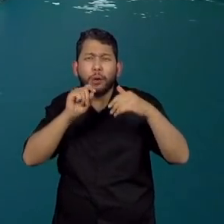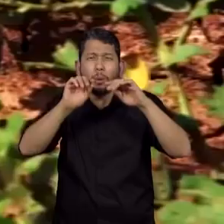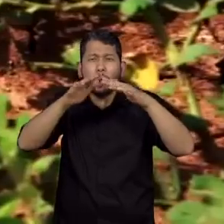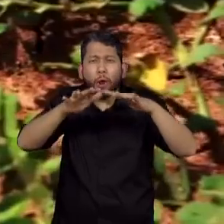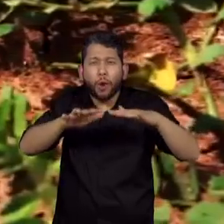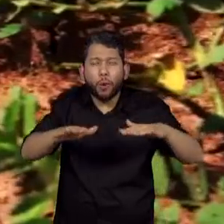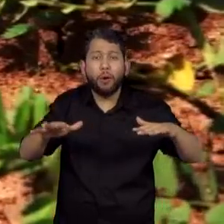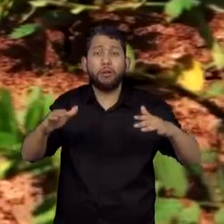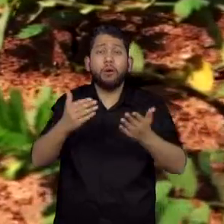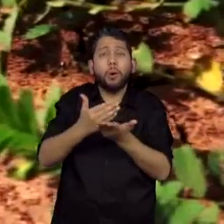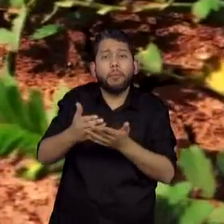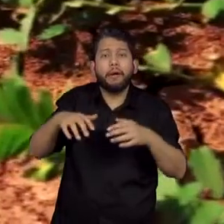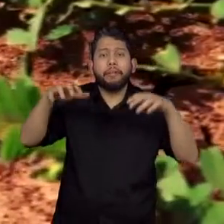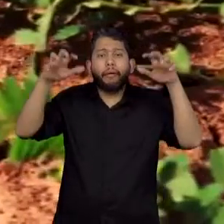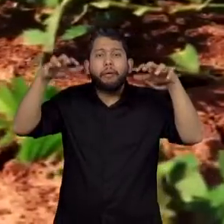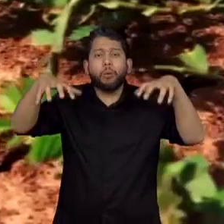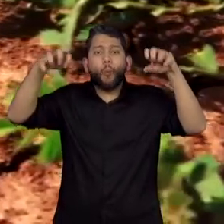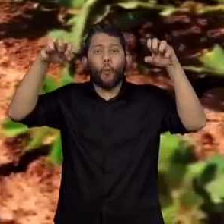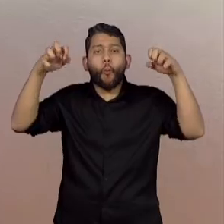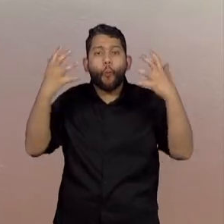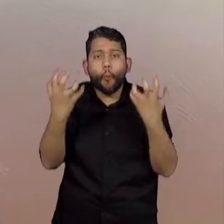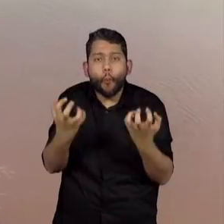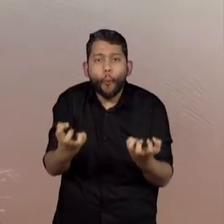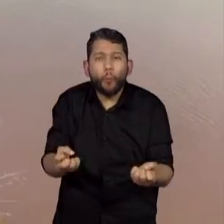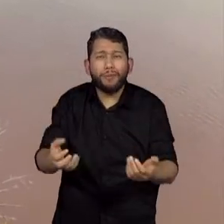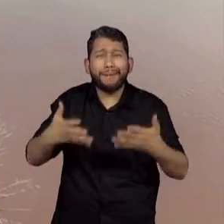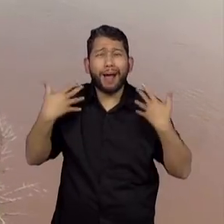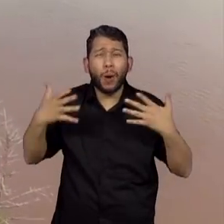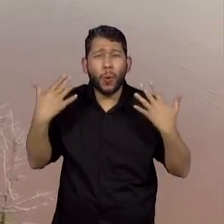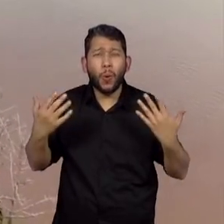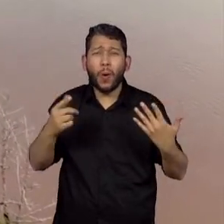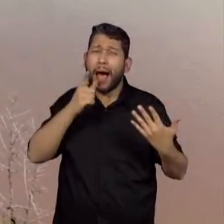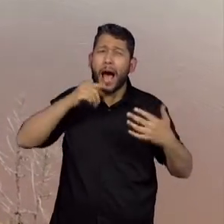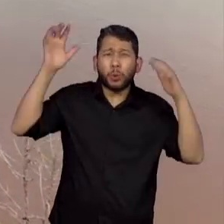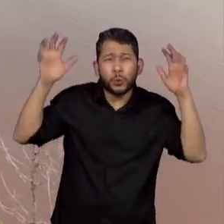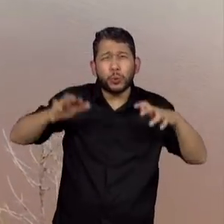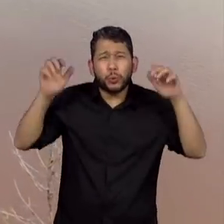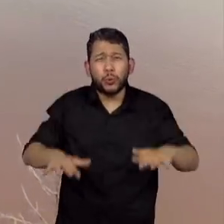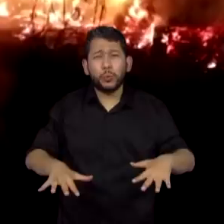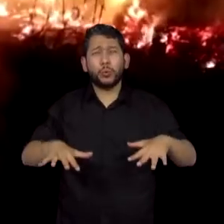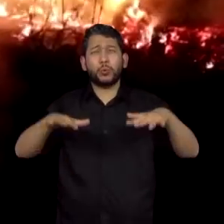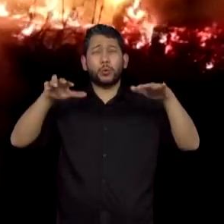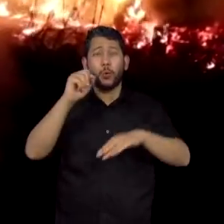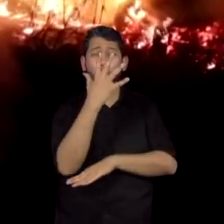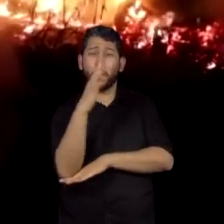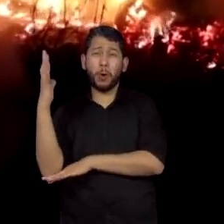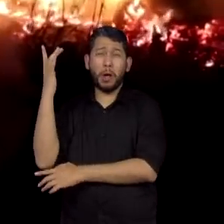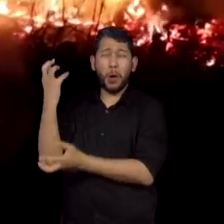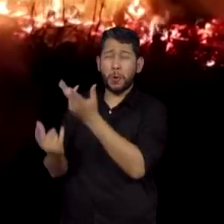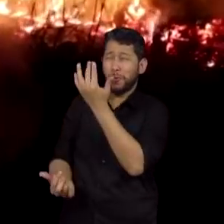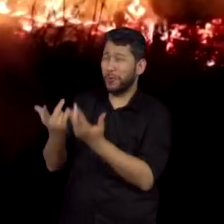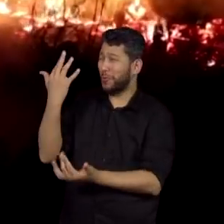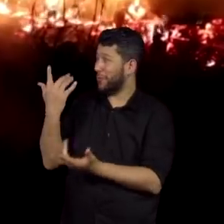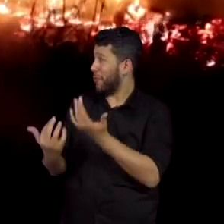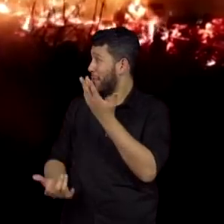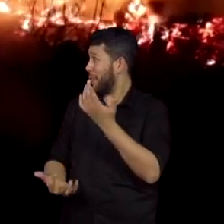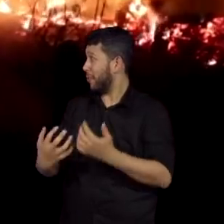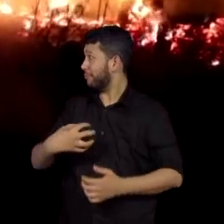eles seca, inundações, ondas de calor e até mesmo incêndios florestais.